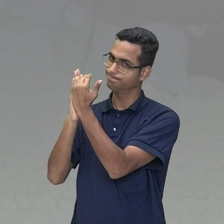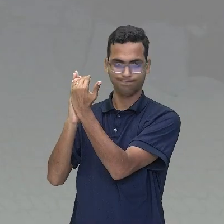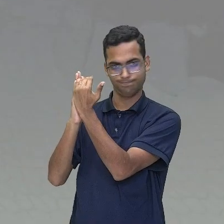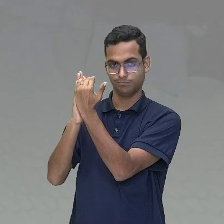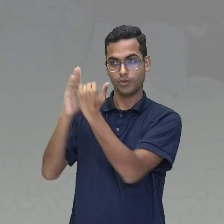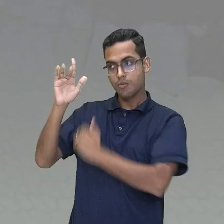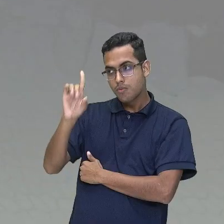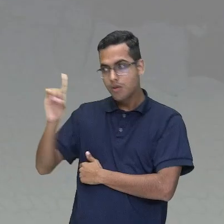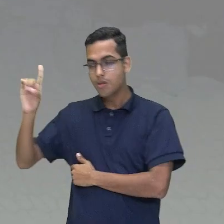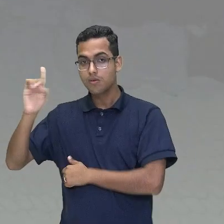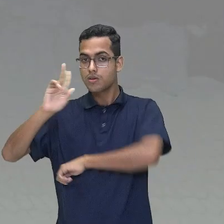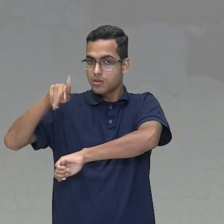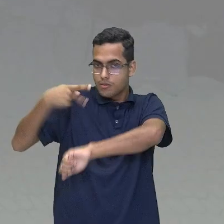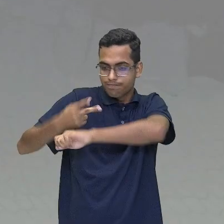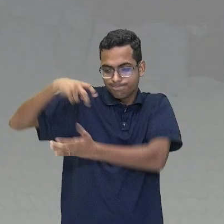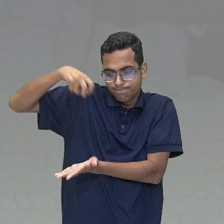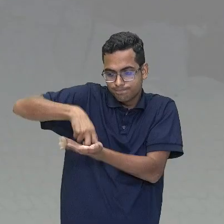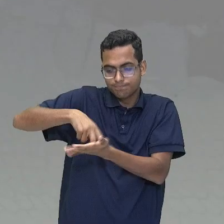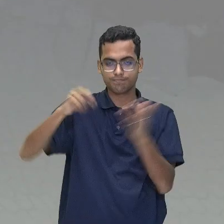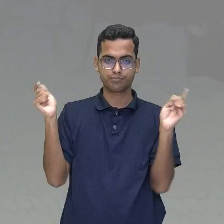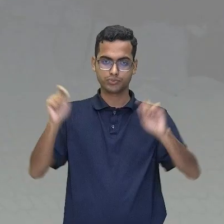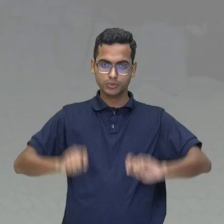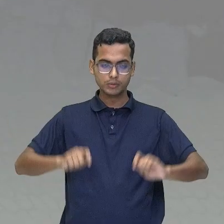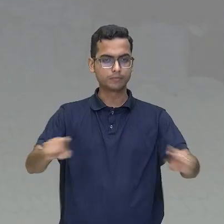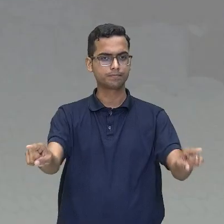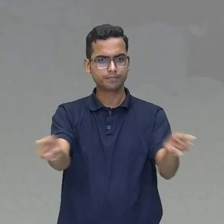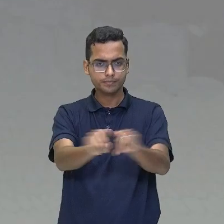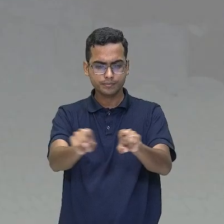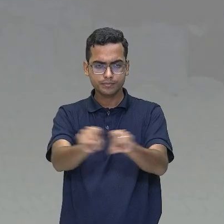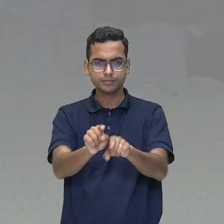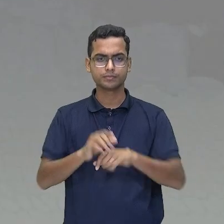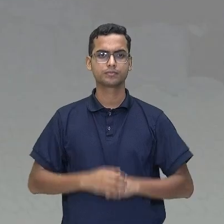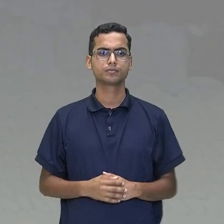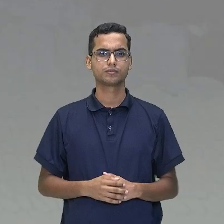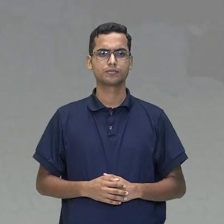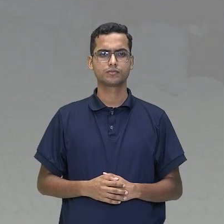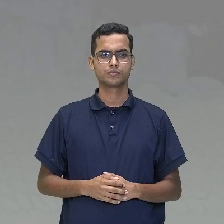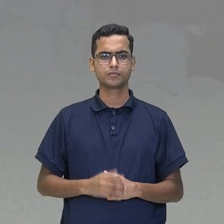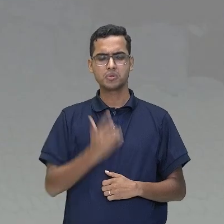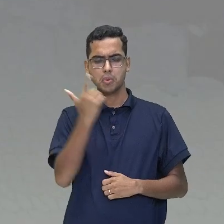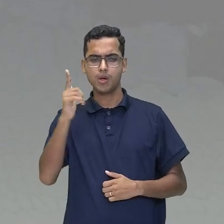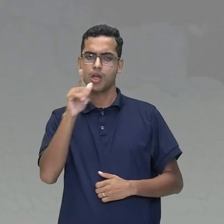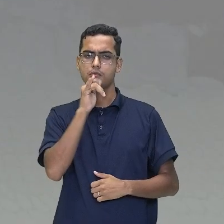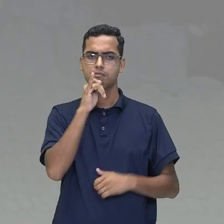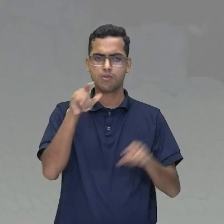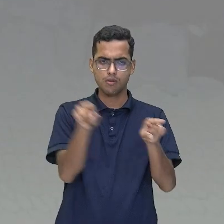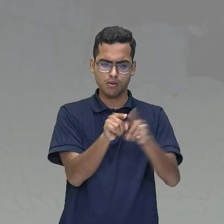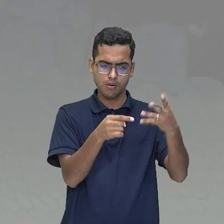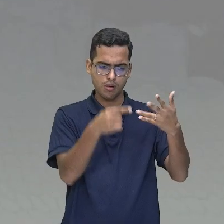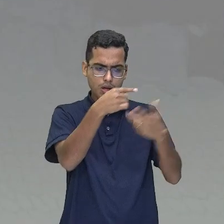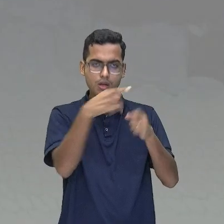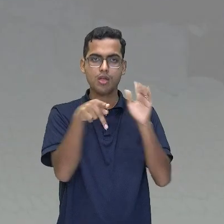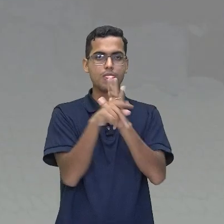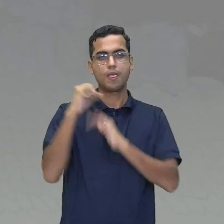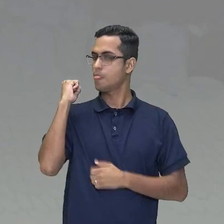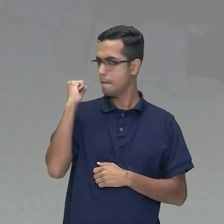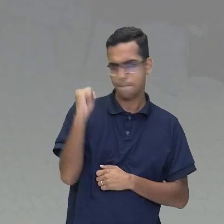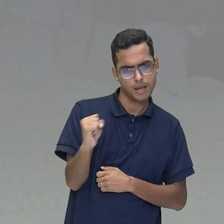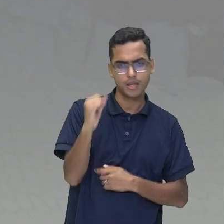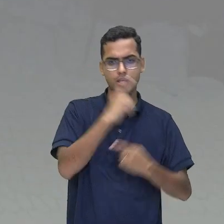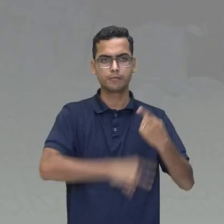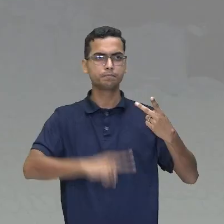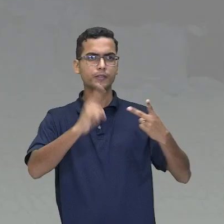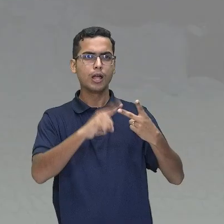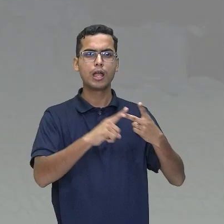os outros mandamentos em relação às outras pessoas. Não se deve matar, não se deve roubar, não se deve falar mentiras,